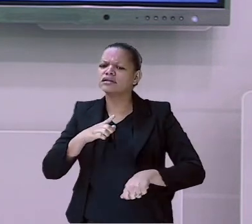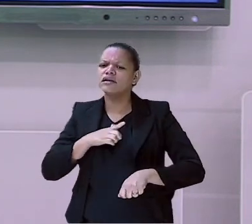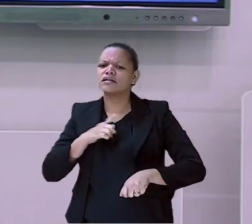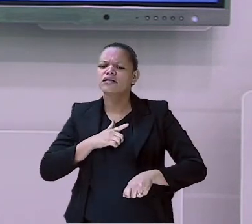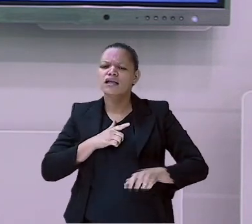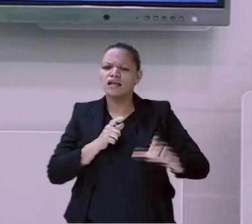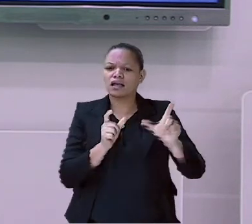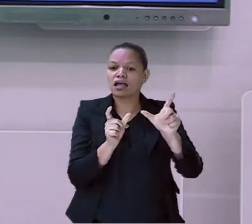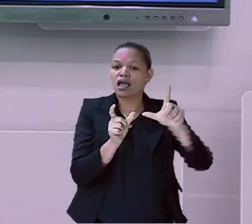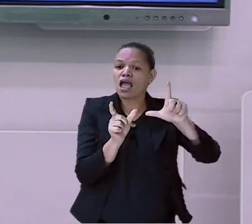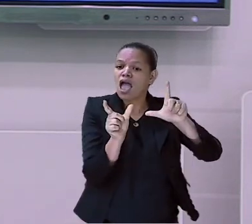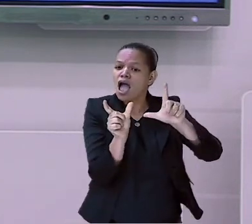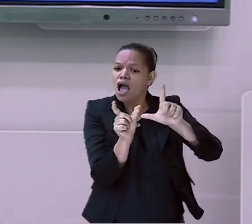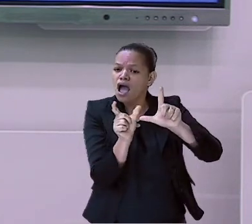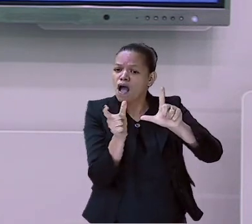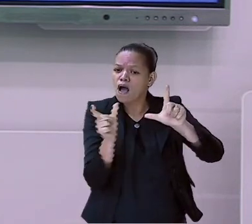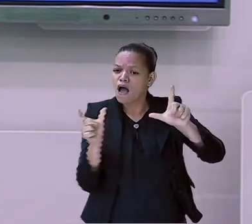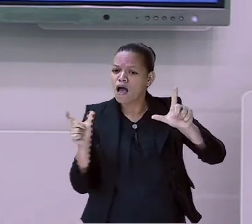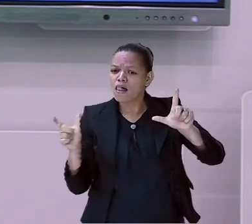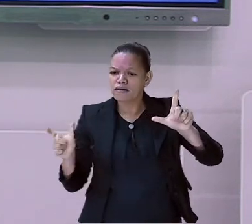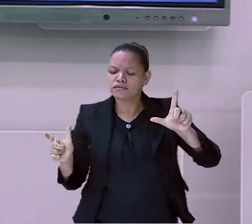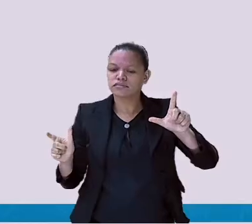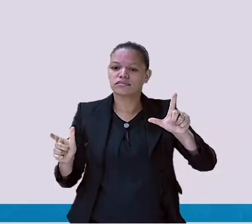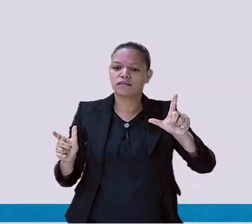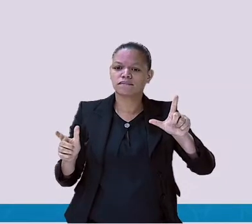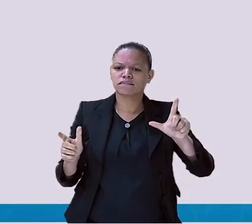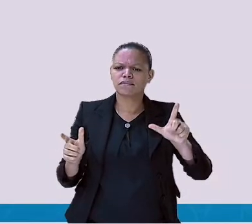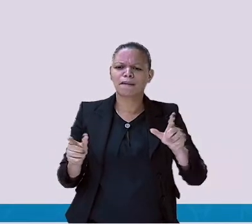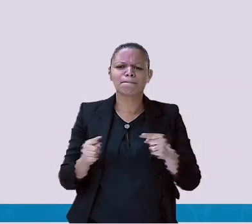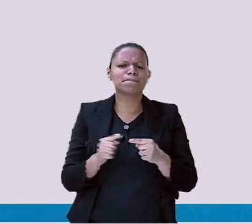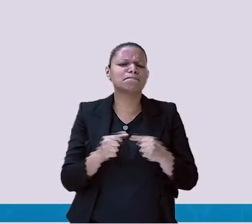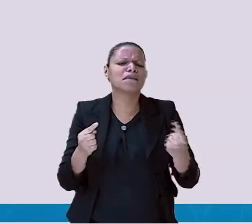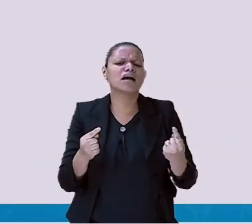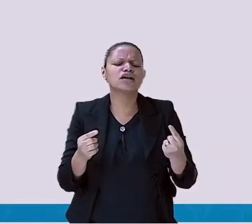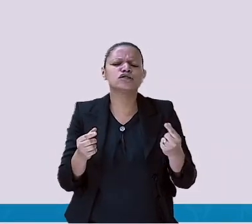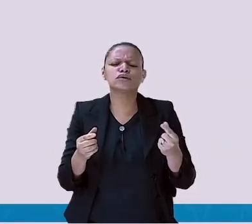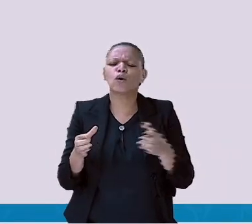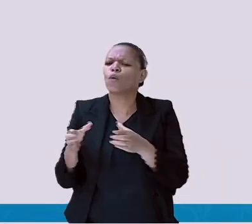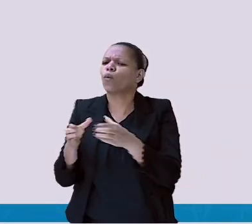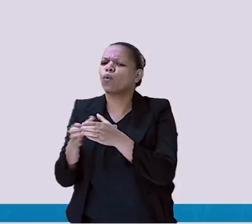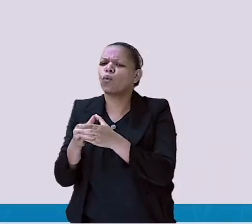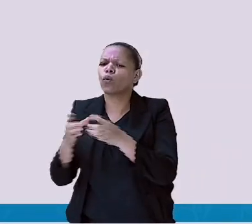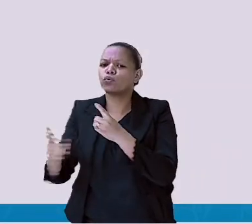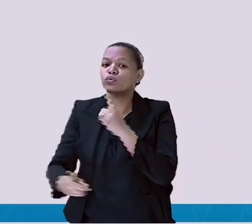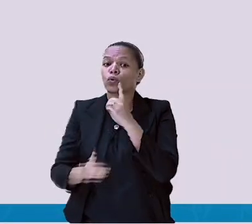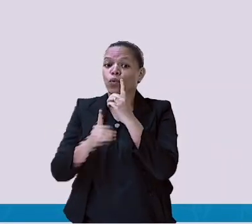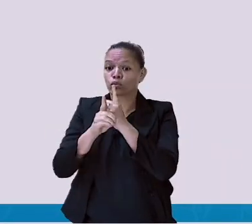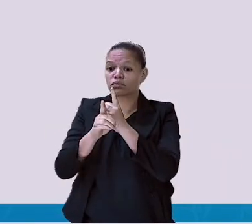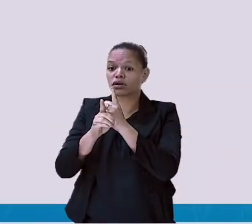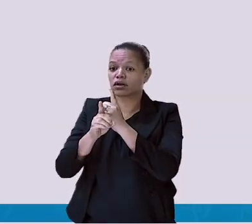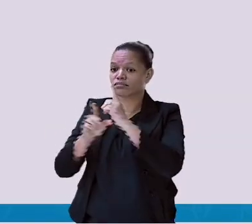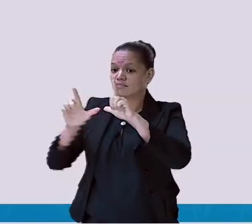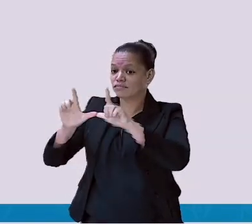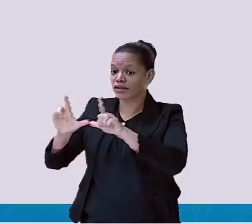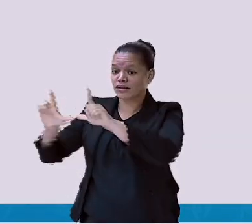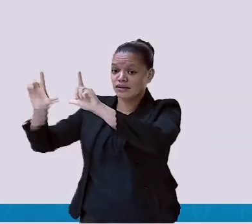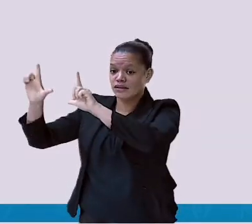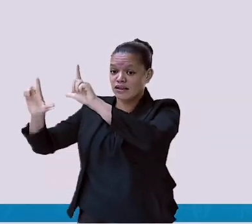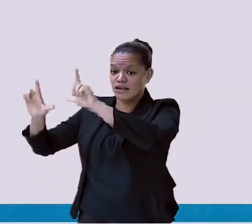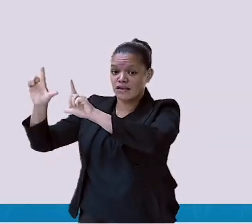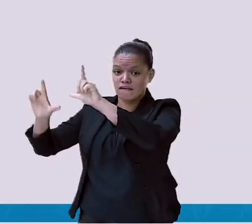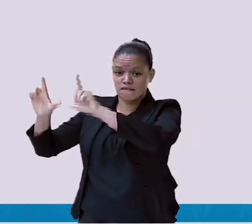TV, internet, jornais, tá? Meios de comunicação. Você também vê